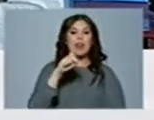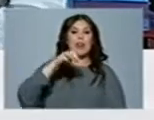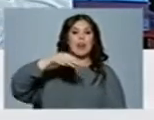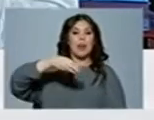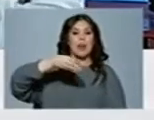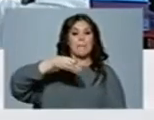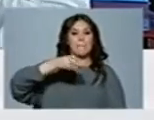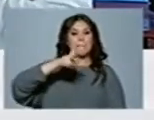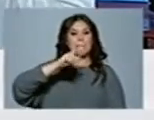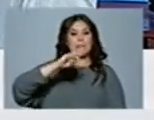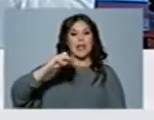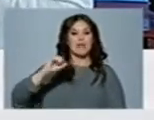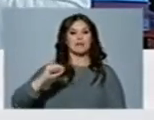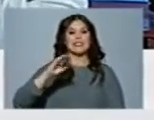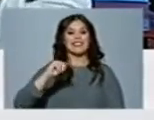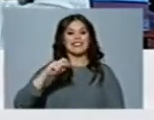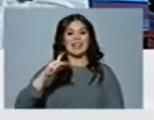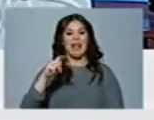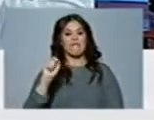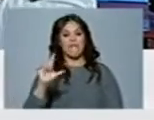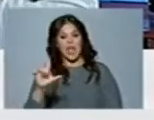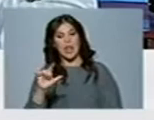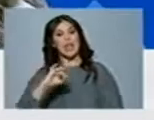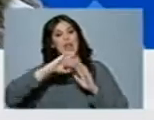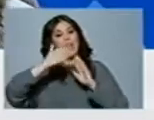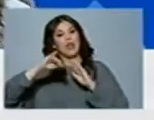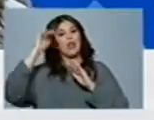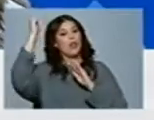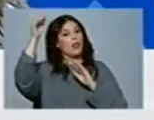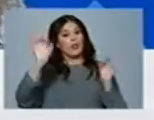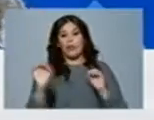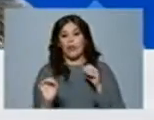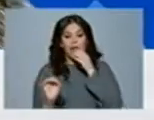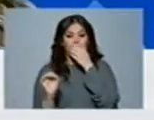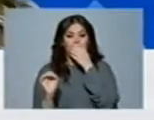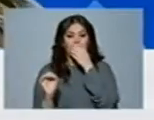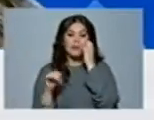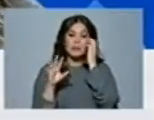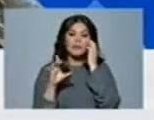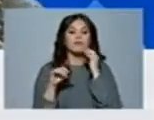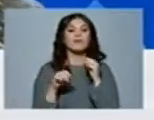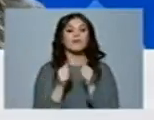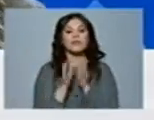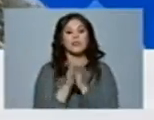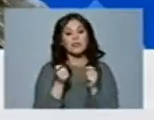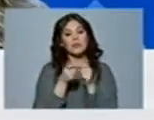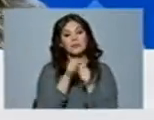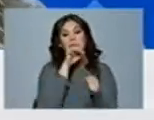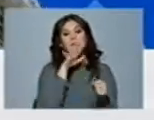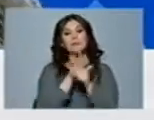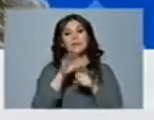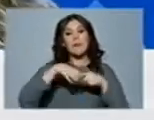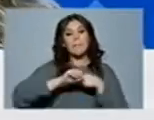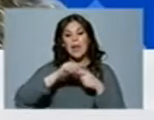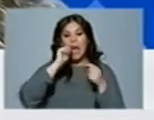por isso, nós não em Trás-os-Montes, que aí não iremos encontrar de certeza absoluta, mas toda a costa do Minho, com o Rio